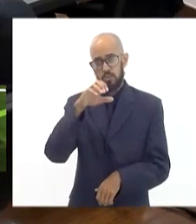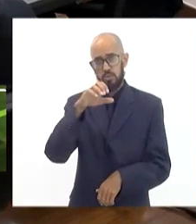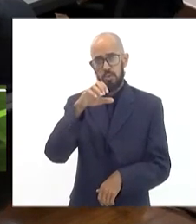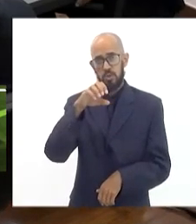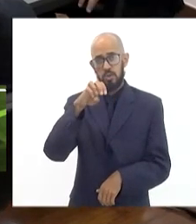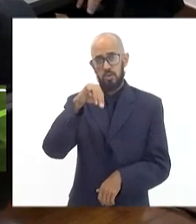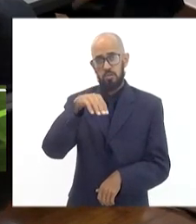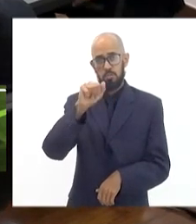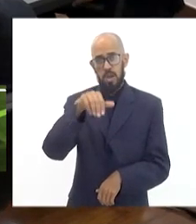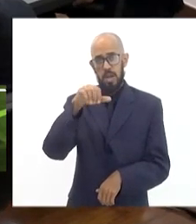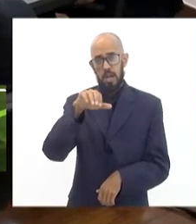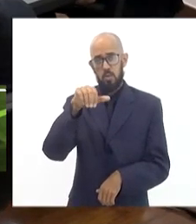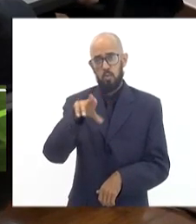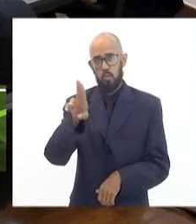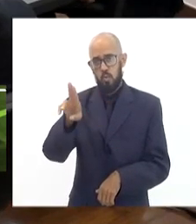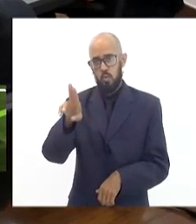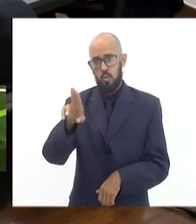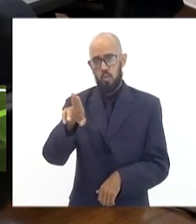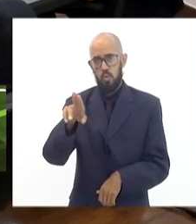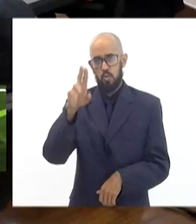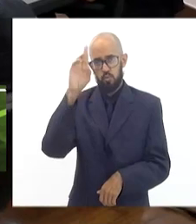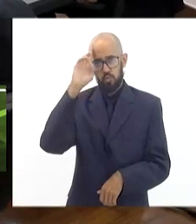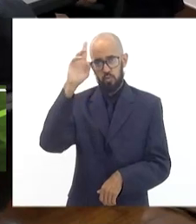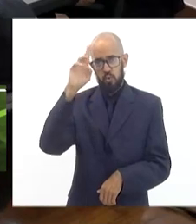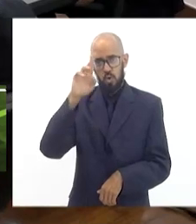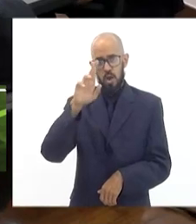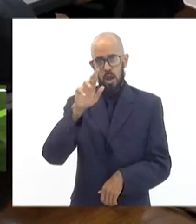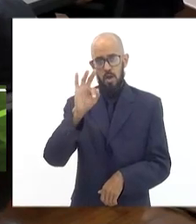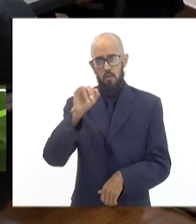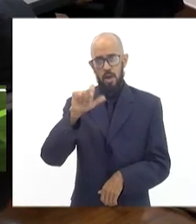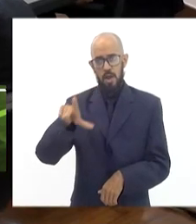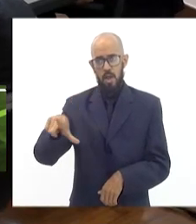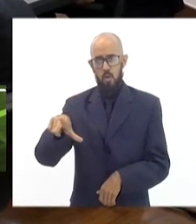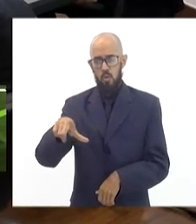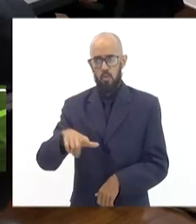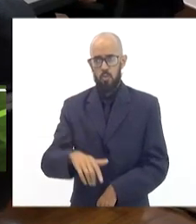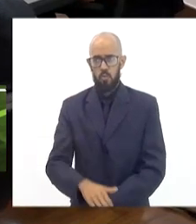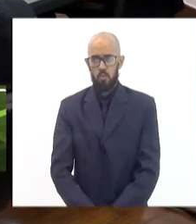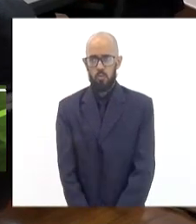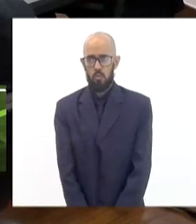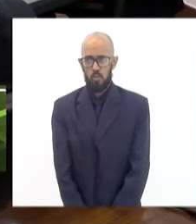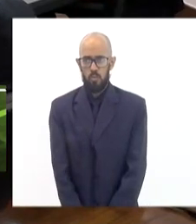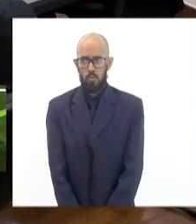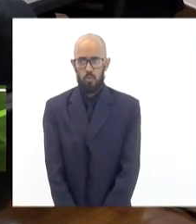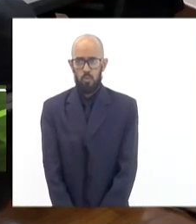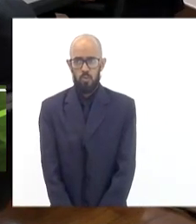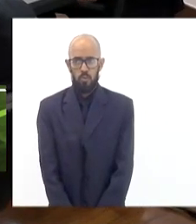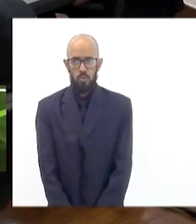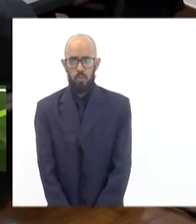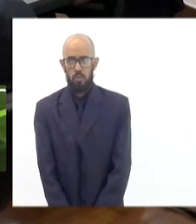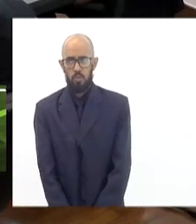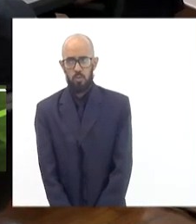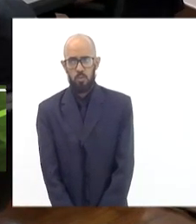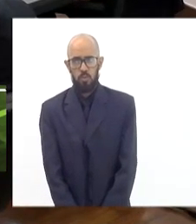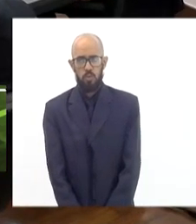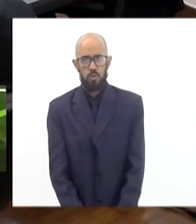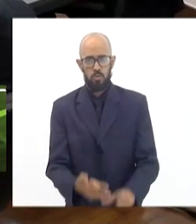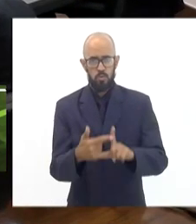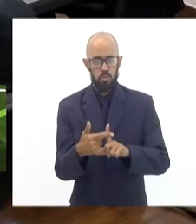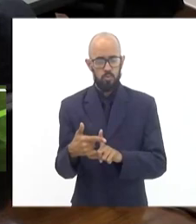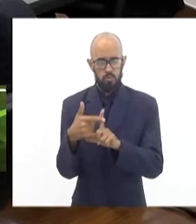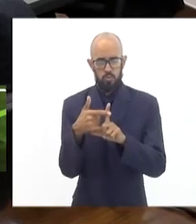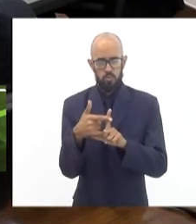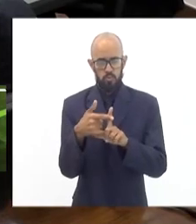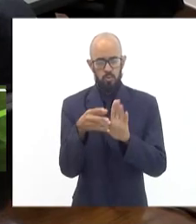Macacu Rafael Miranda a tela que vai nos não vai